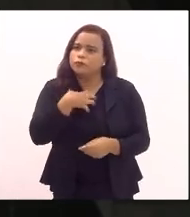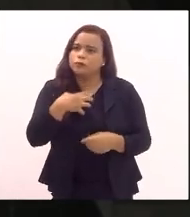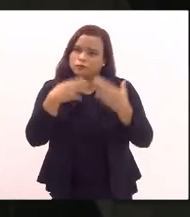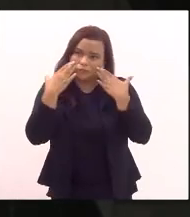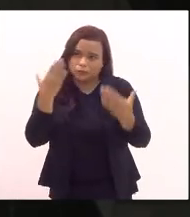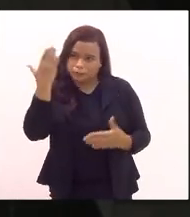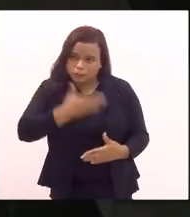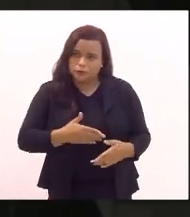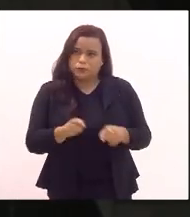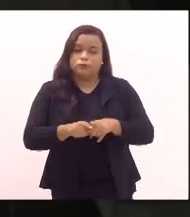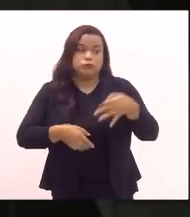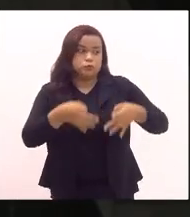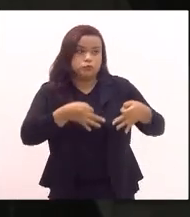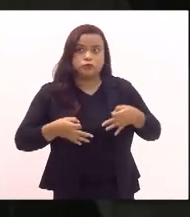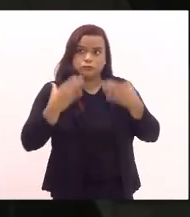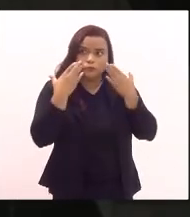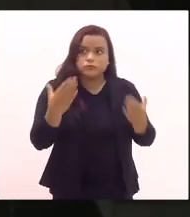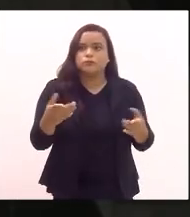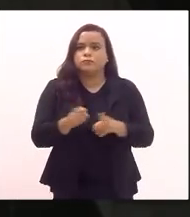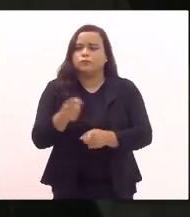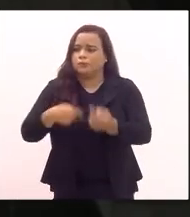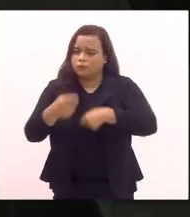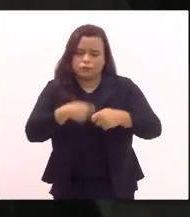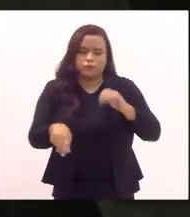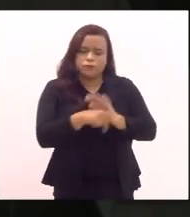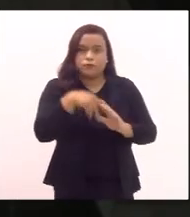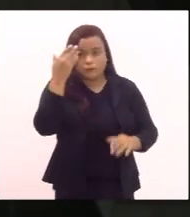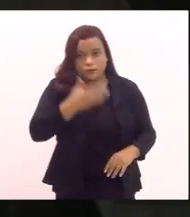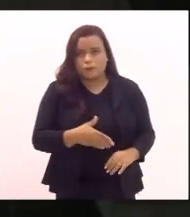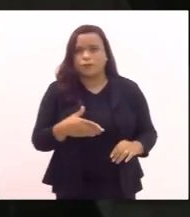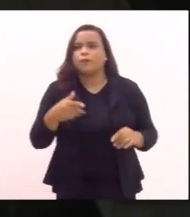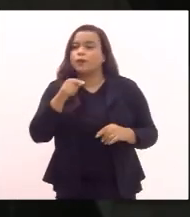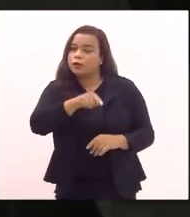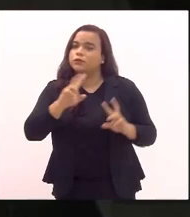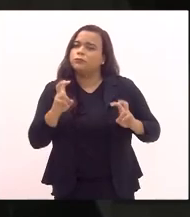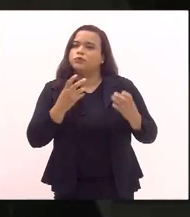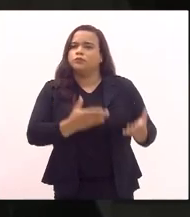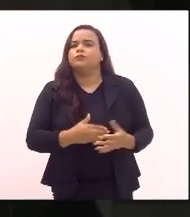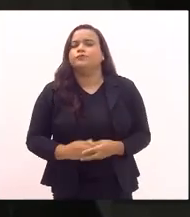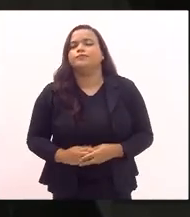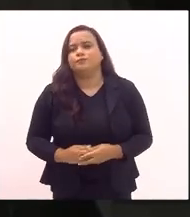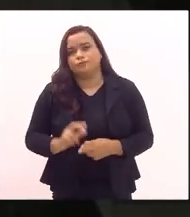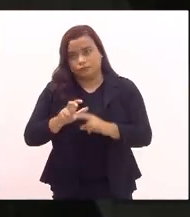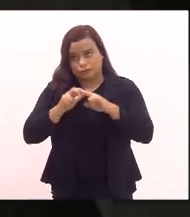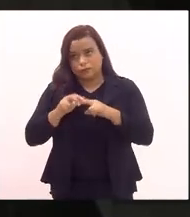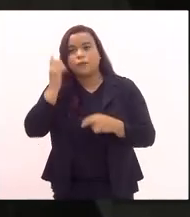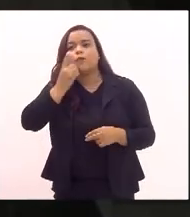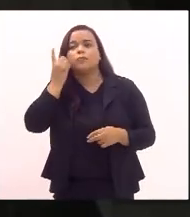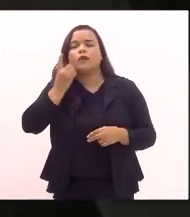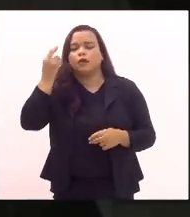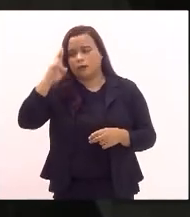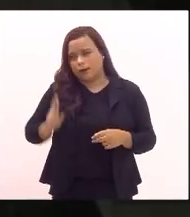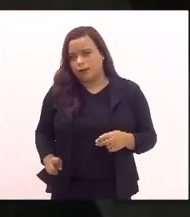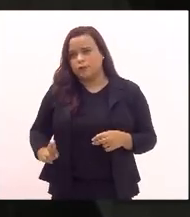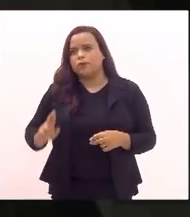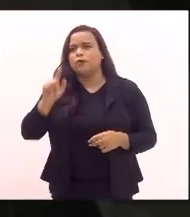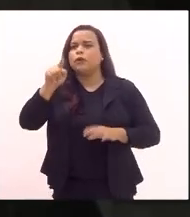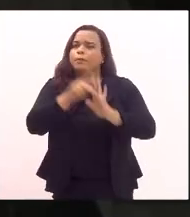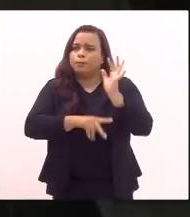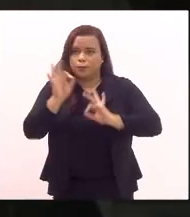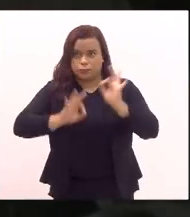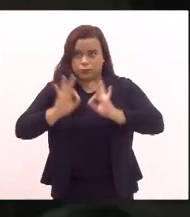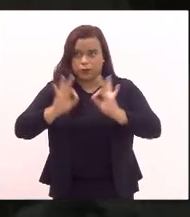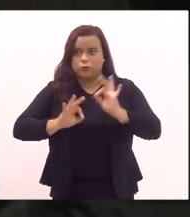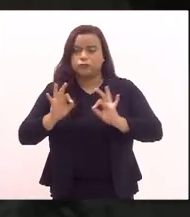na conjugam na forma como administram que é disso que se trata por isso Deputado a Renata Souza esse